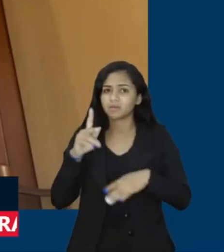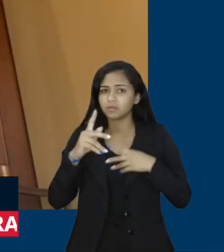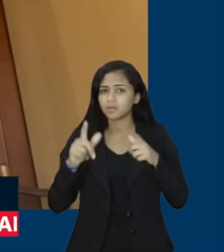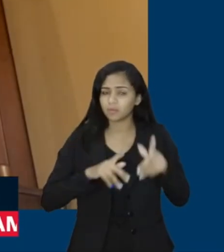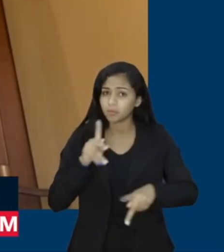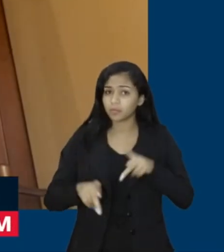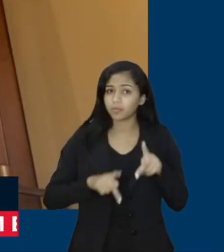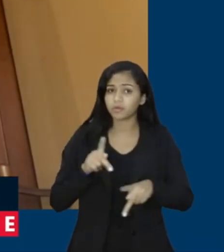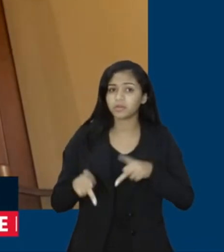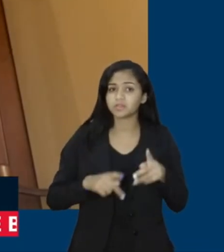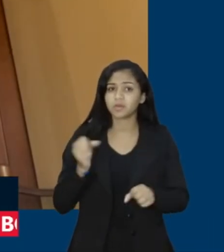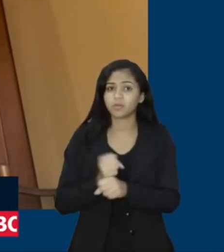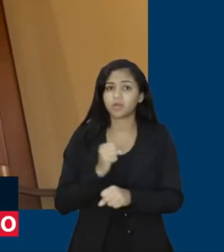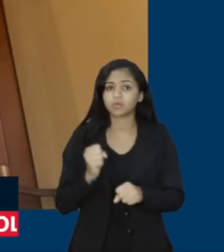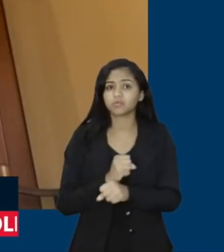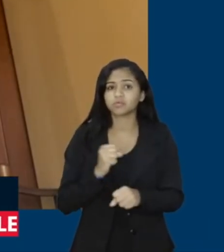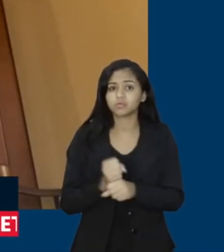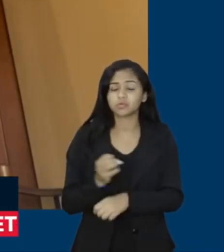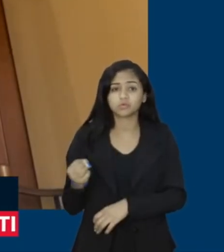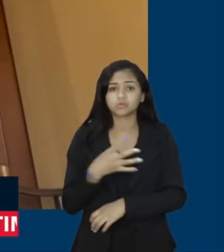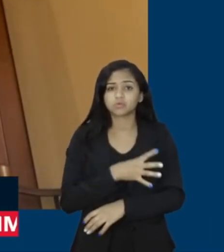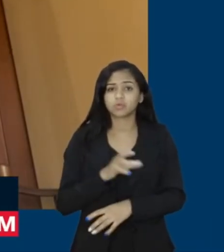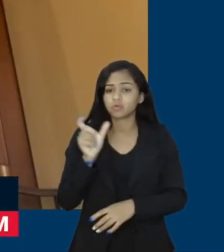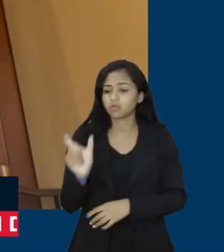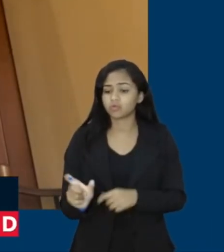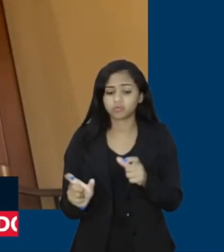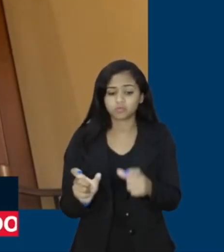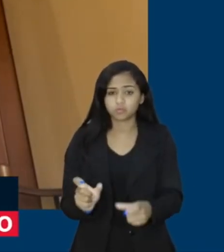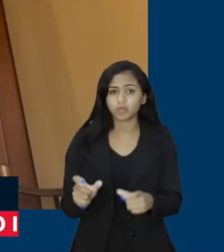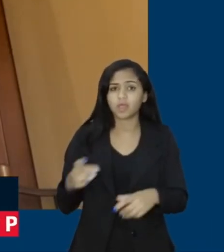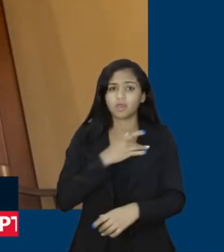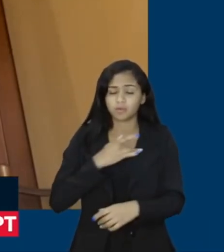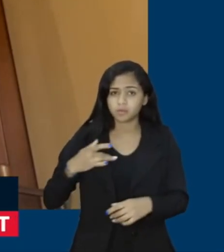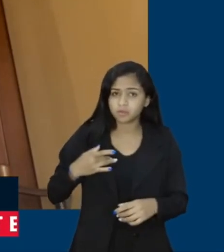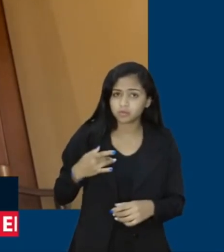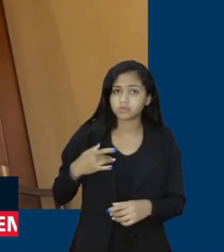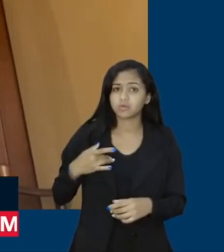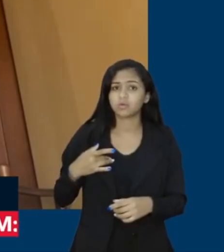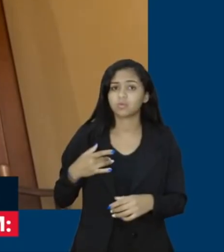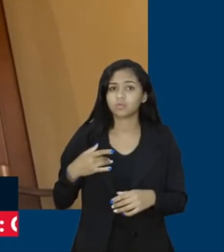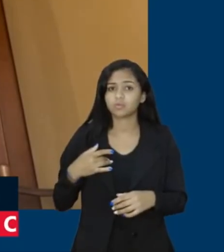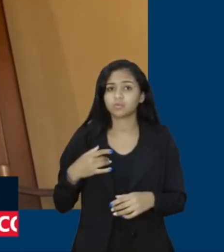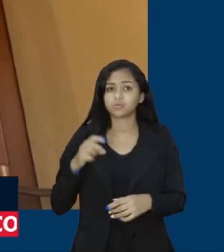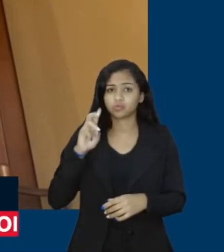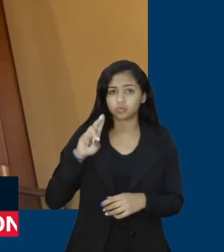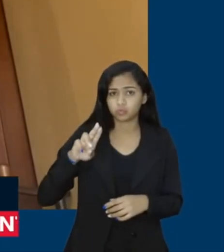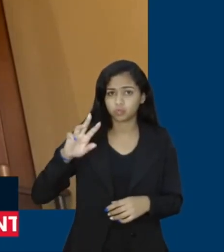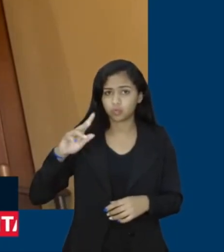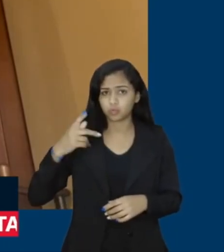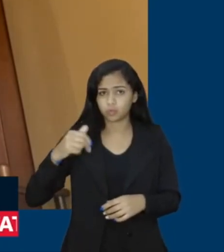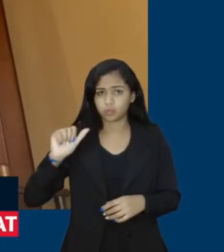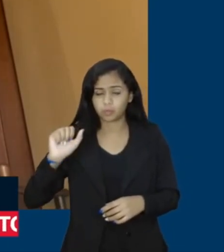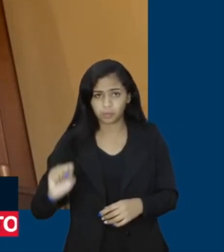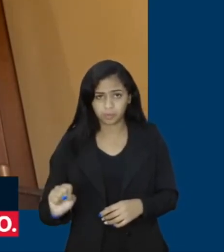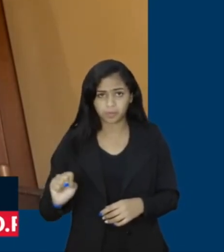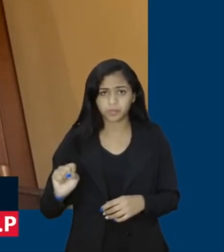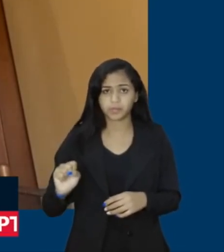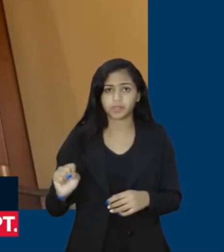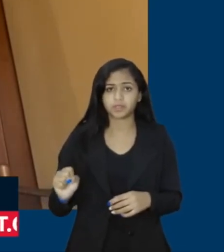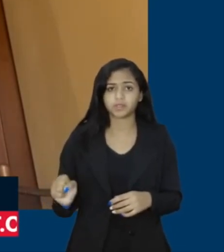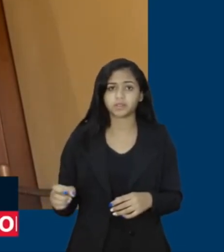população. A construção de novas unidades básicas de saúde, de UPAs, estruturas